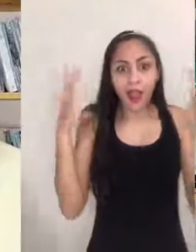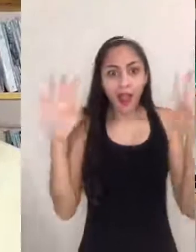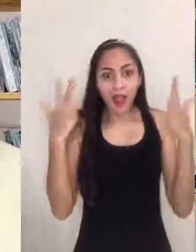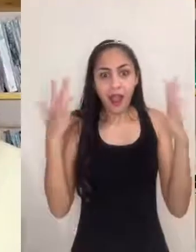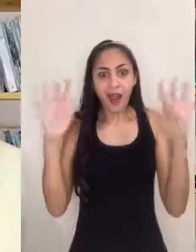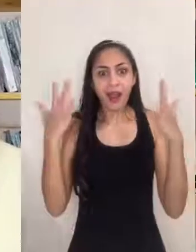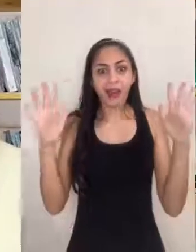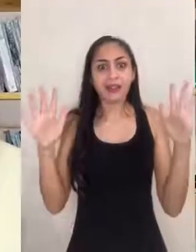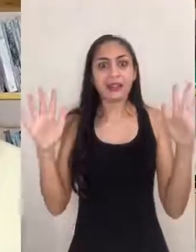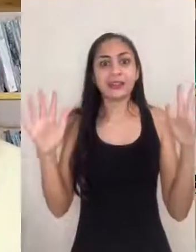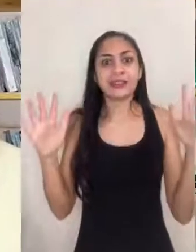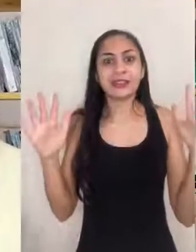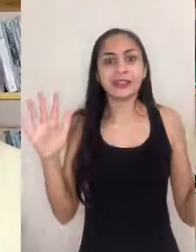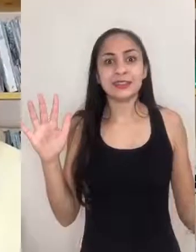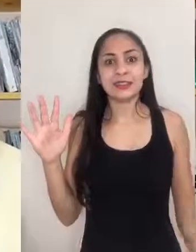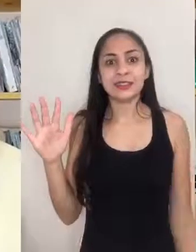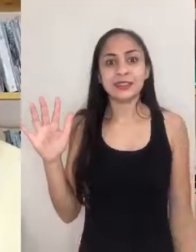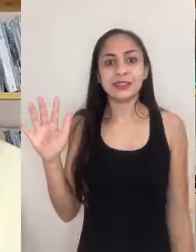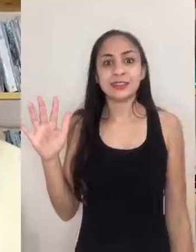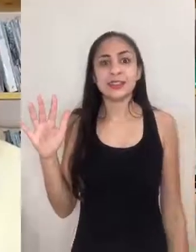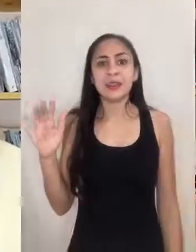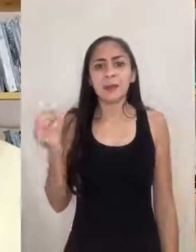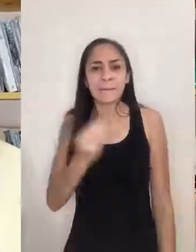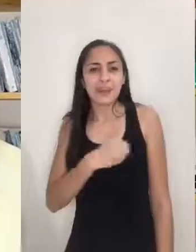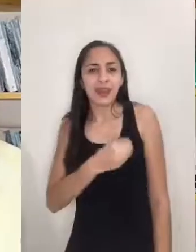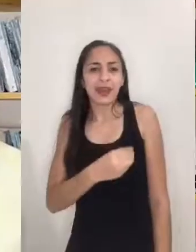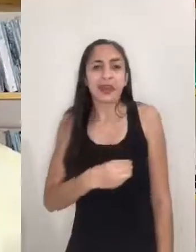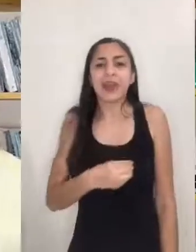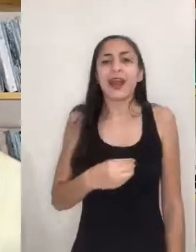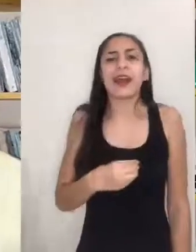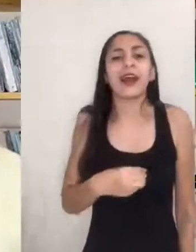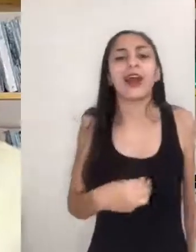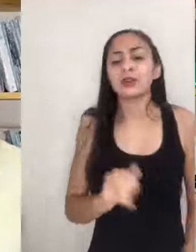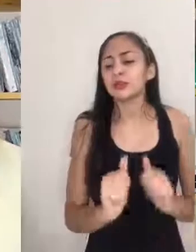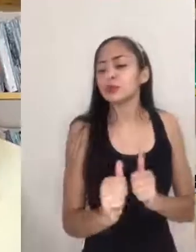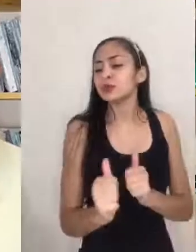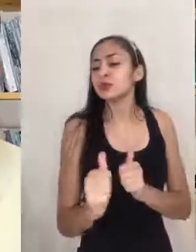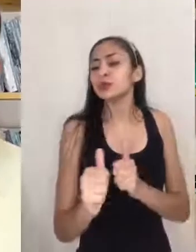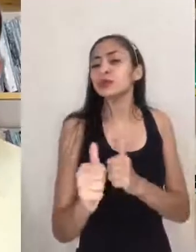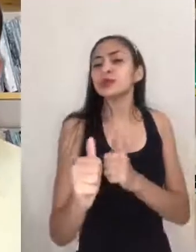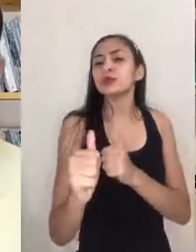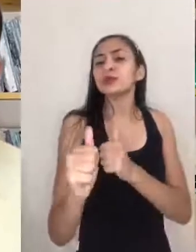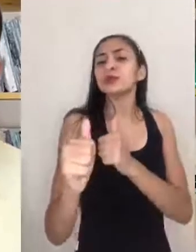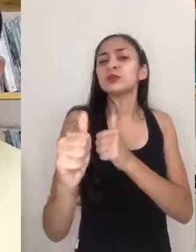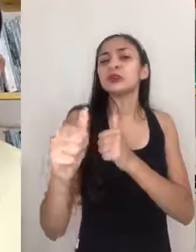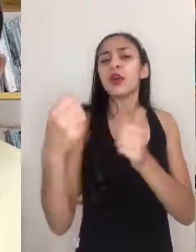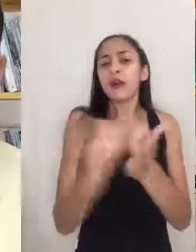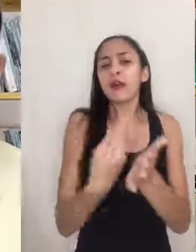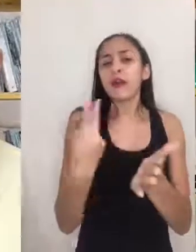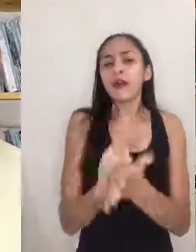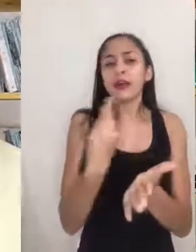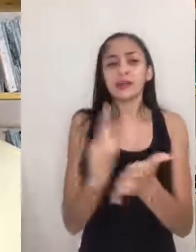aplaudem quando você comete coisas erradas, quando você peca? Sabe aquelas pessoas que vão contigo, que te influenciam para